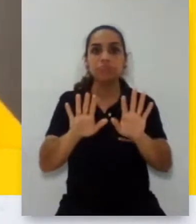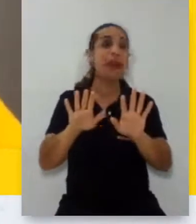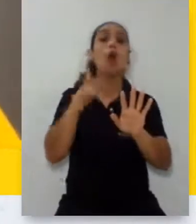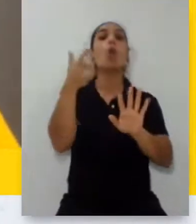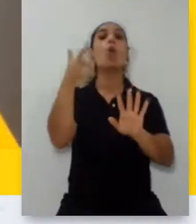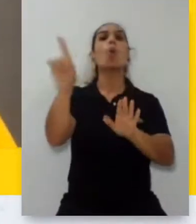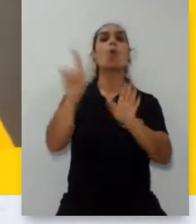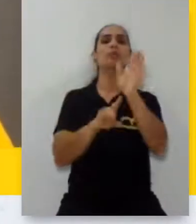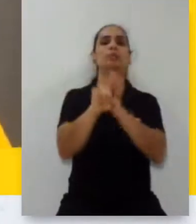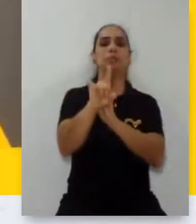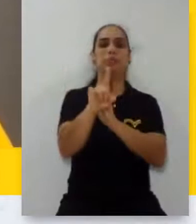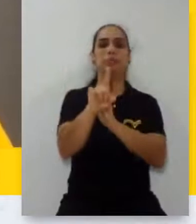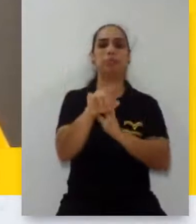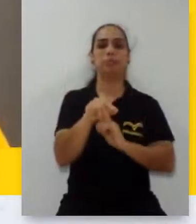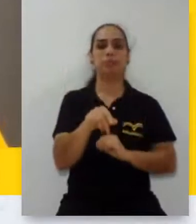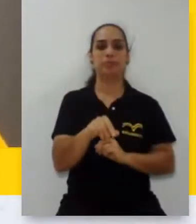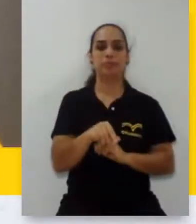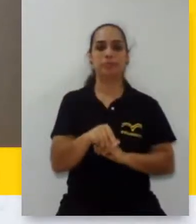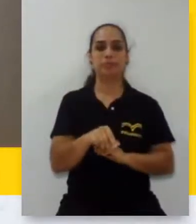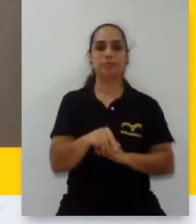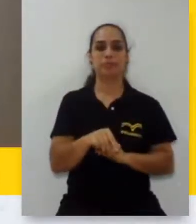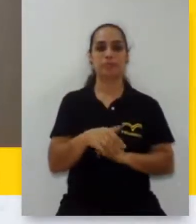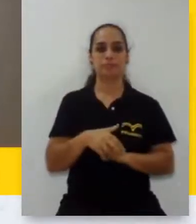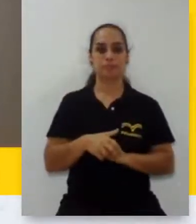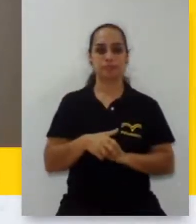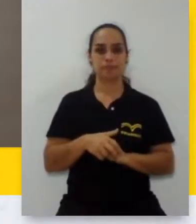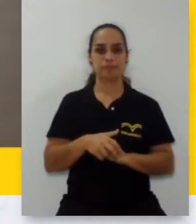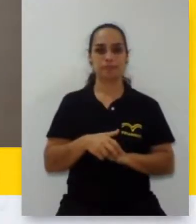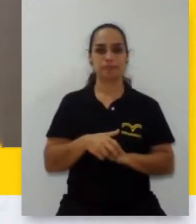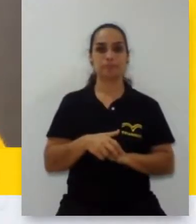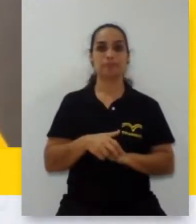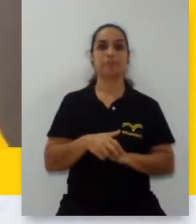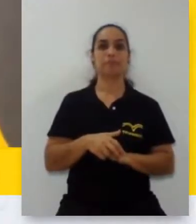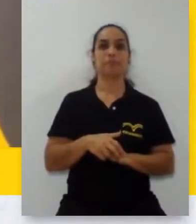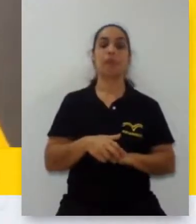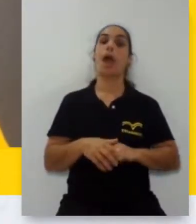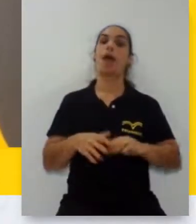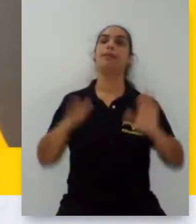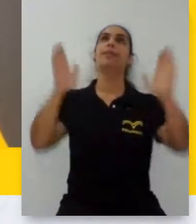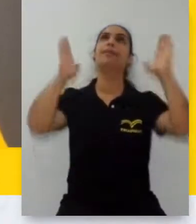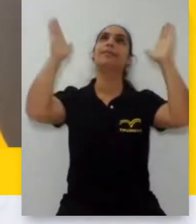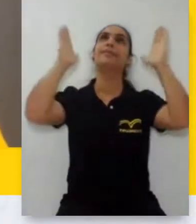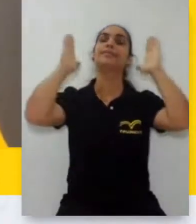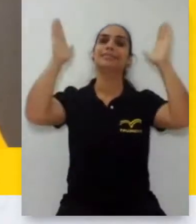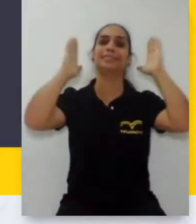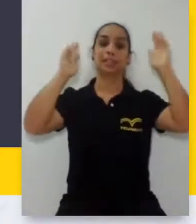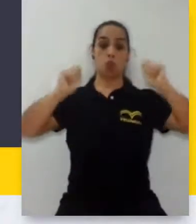bem, né, sair do sedentarismo há 1 ano. Ótimo, parabéns, Simone.